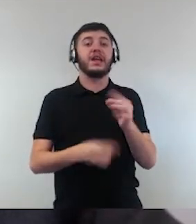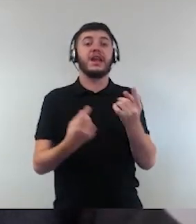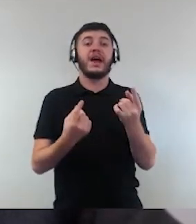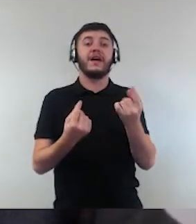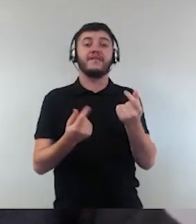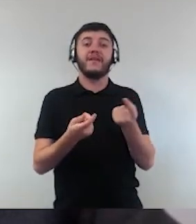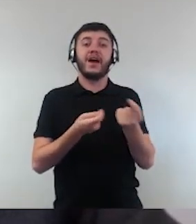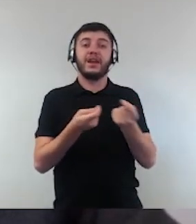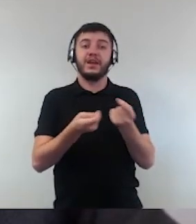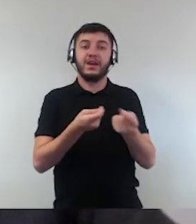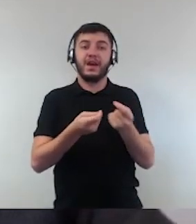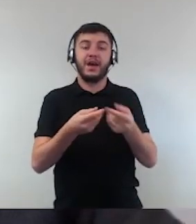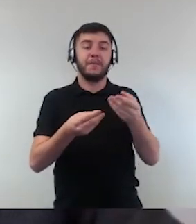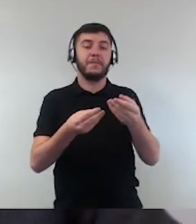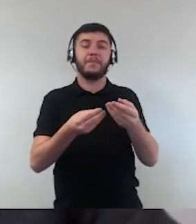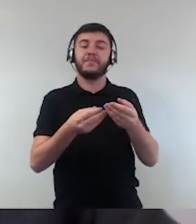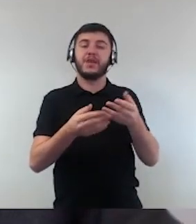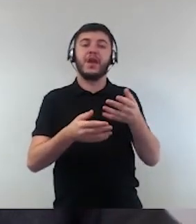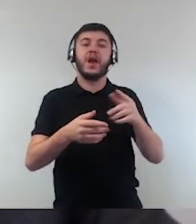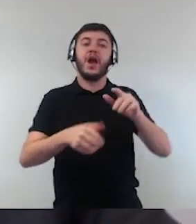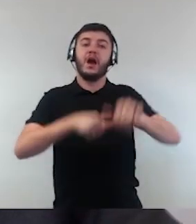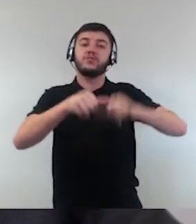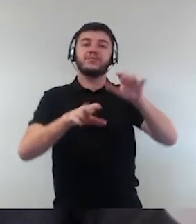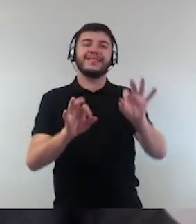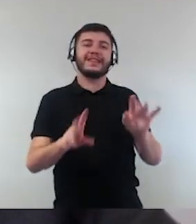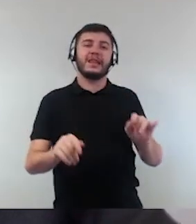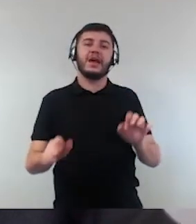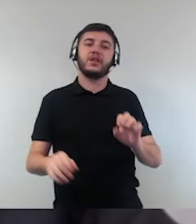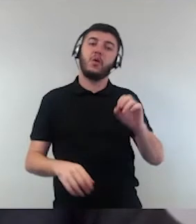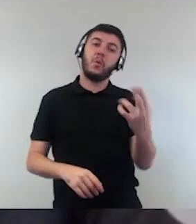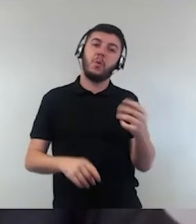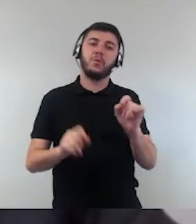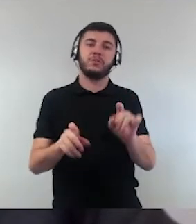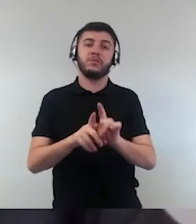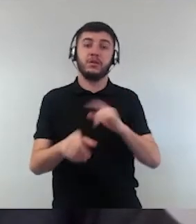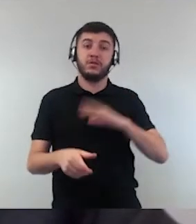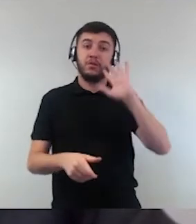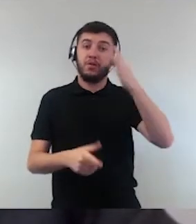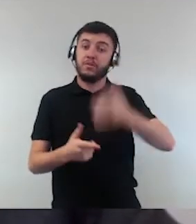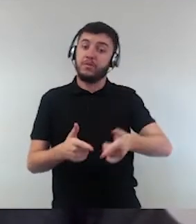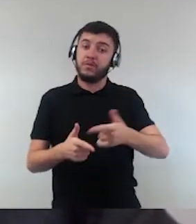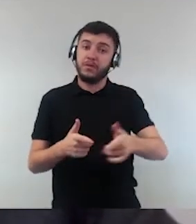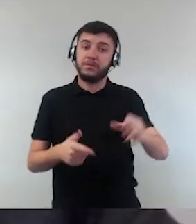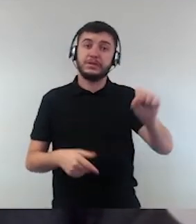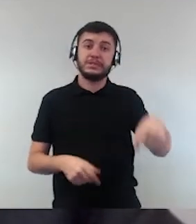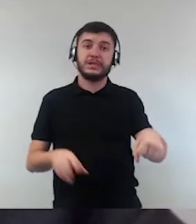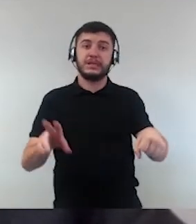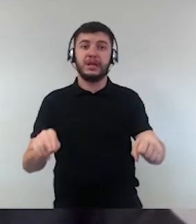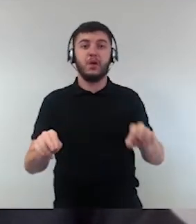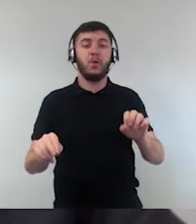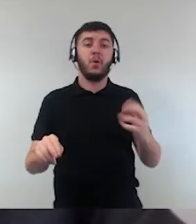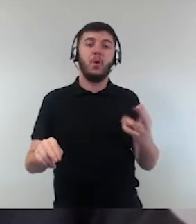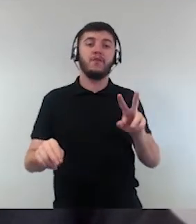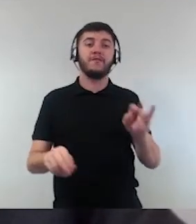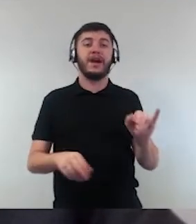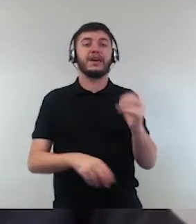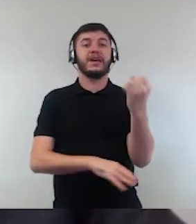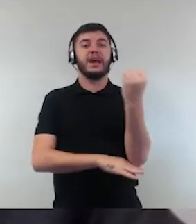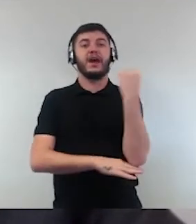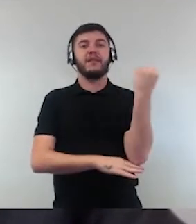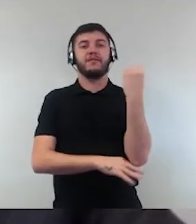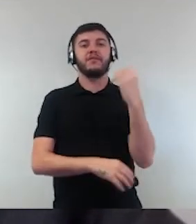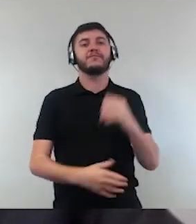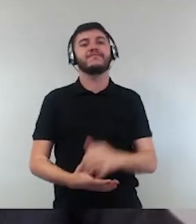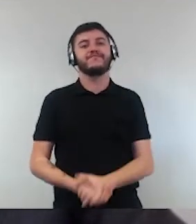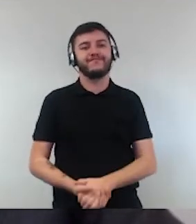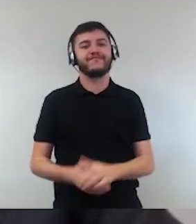essa modernização do setor elétrico, como está sendo construída, resolve esses problemas? Não resolve. Na verdade, vai agravar. Então, o que eu coloco